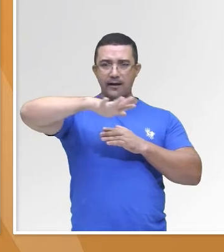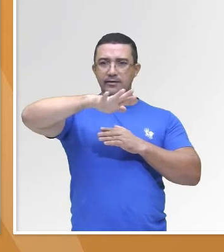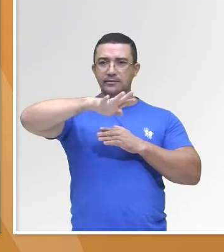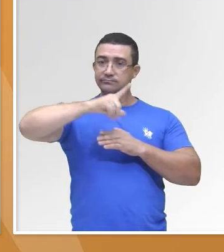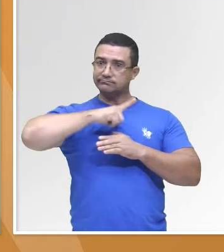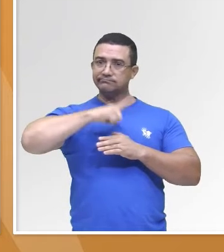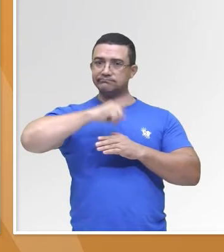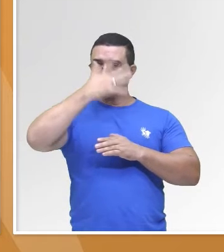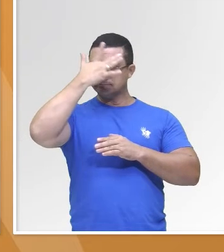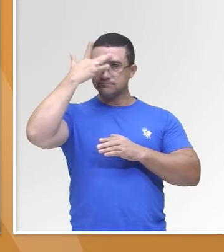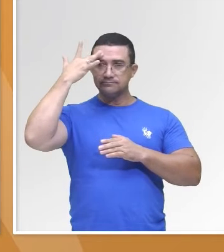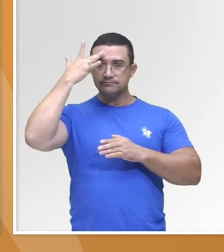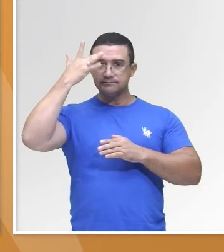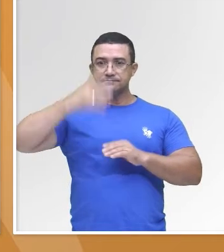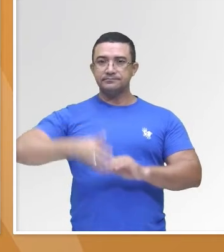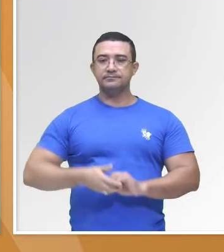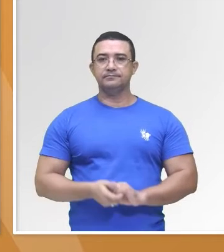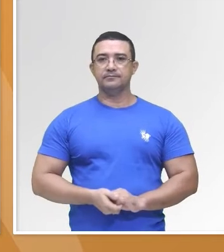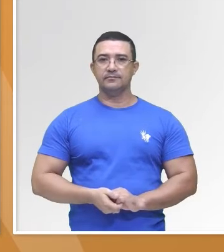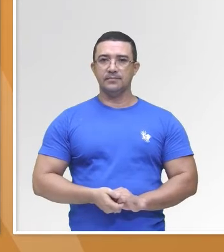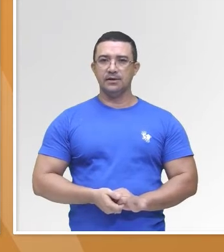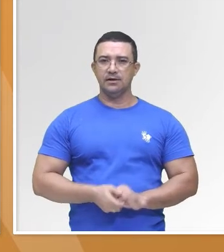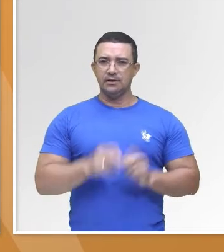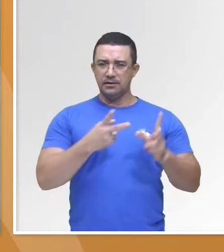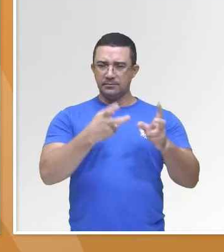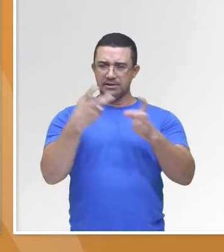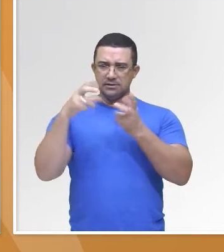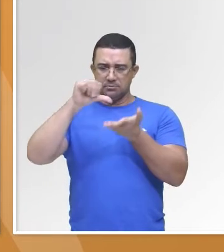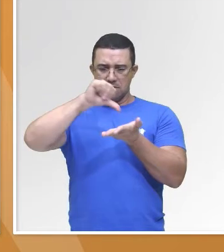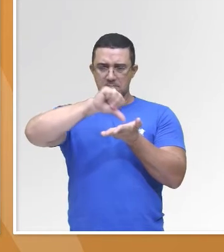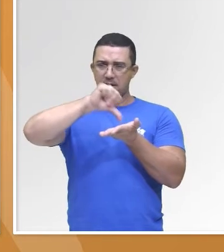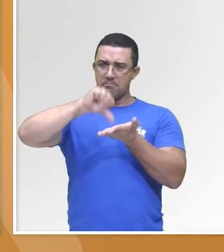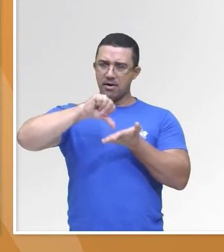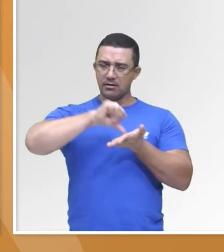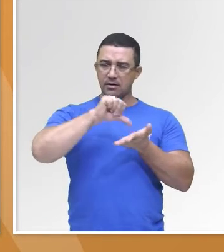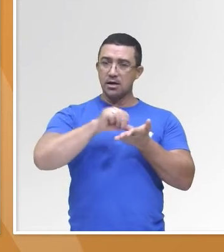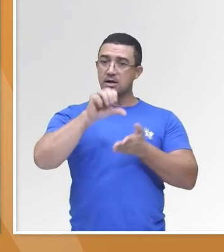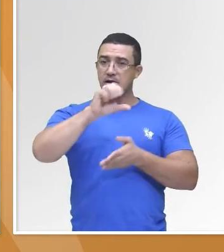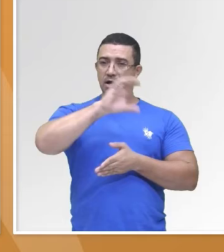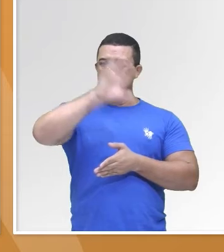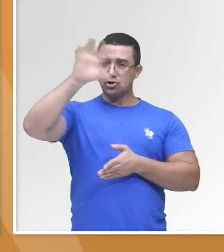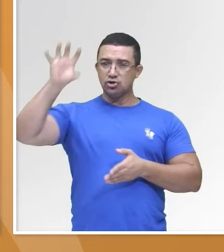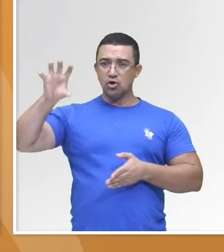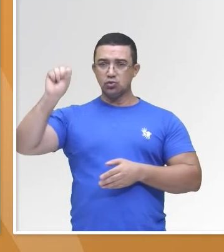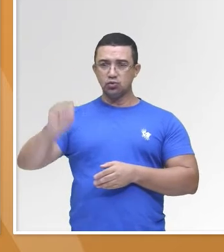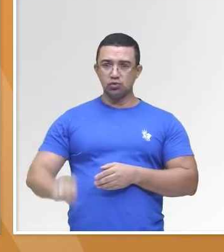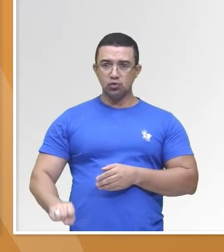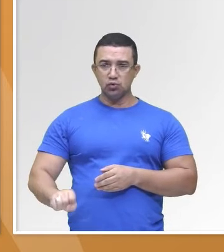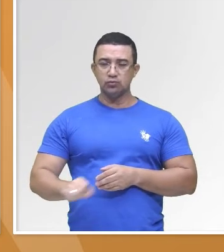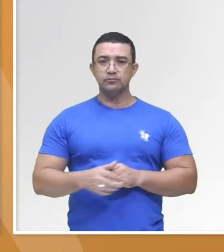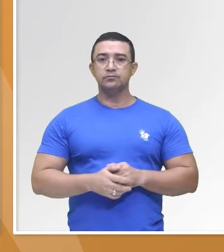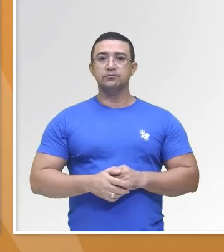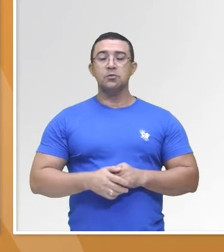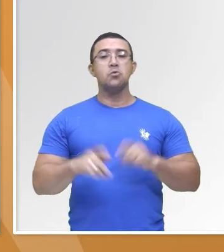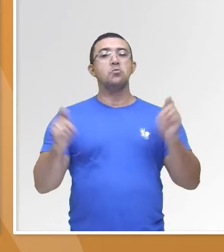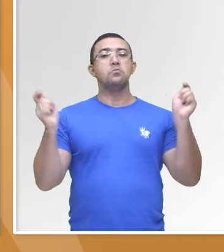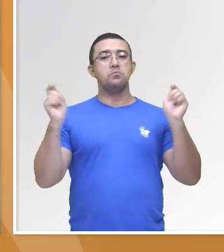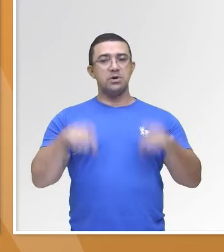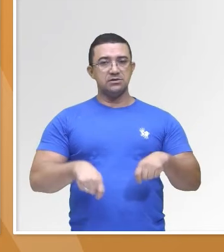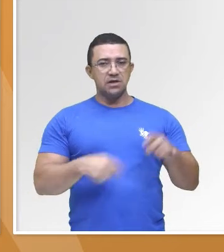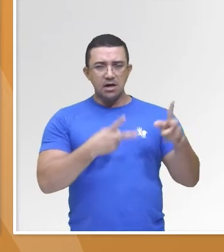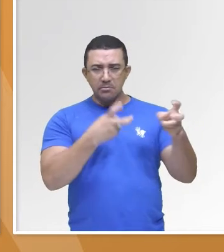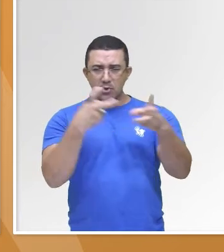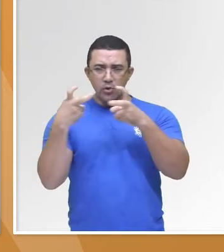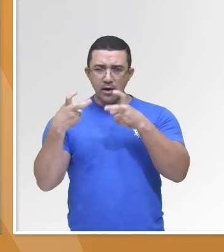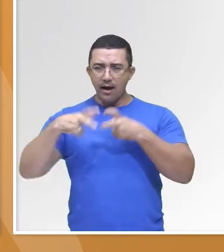tá? Então, se a gente observa o mapa da região sul, tá, onde a gente pode, né, verificar